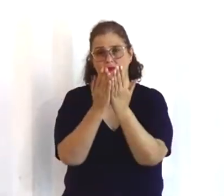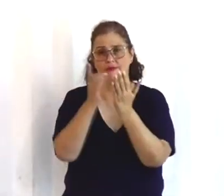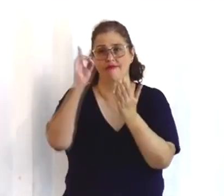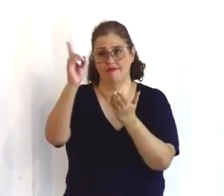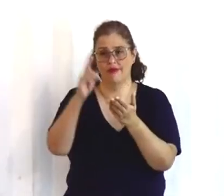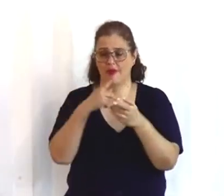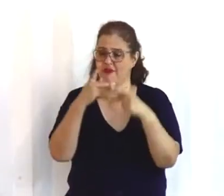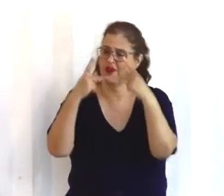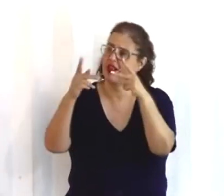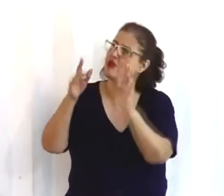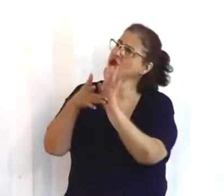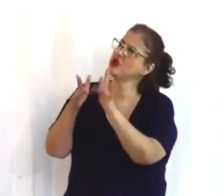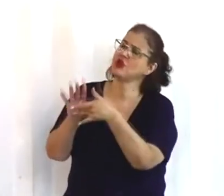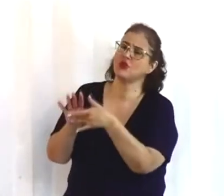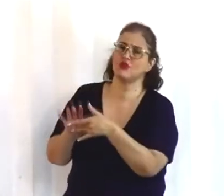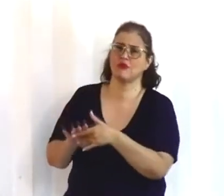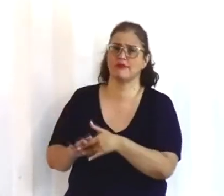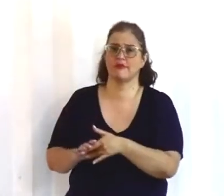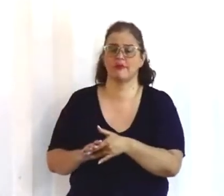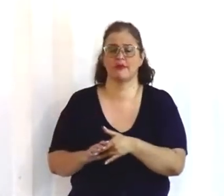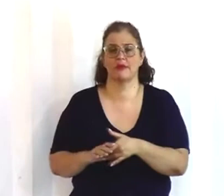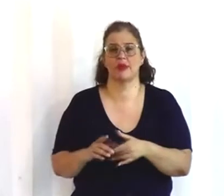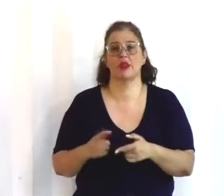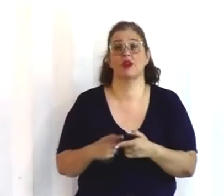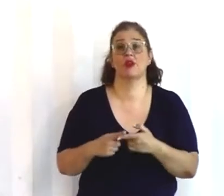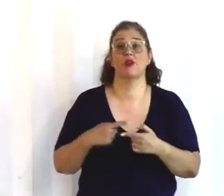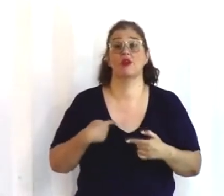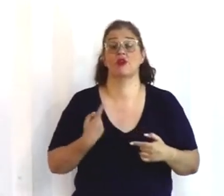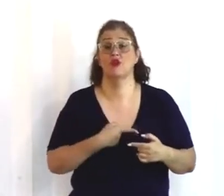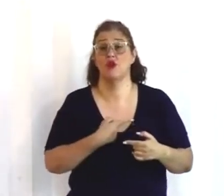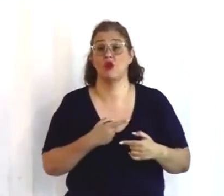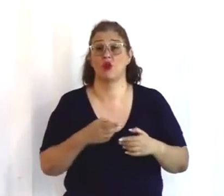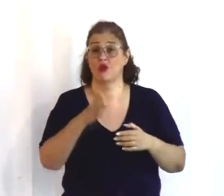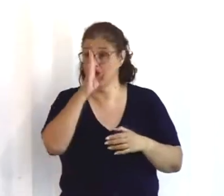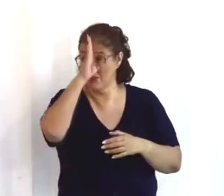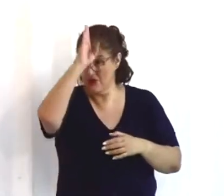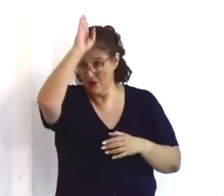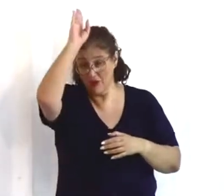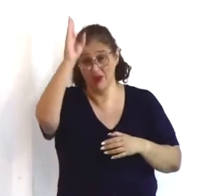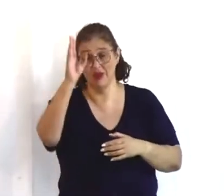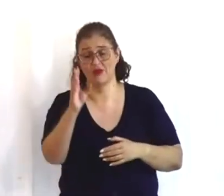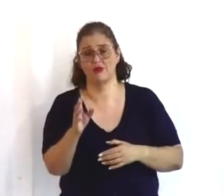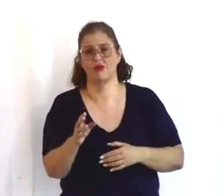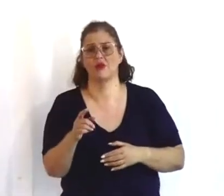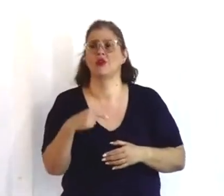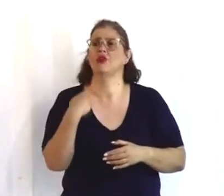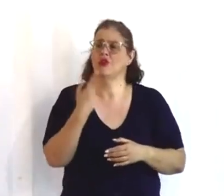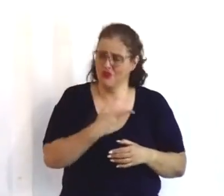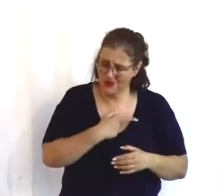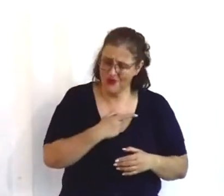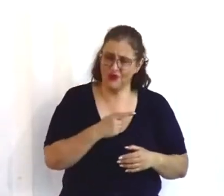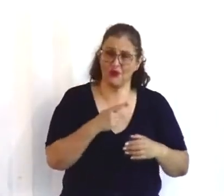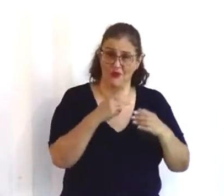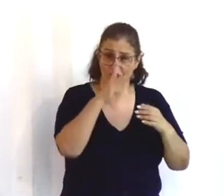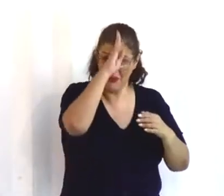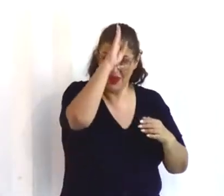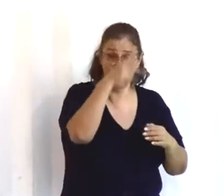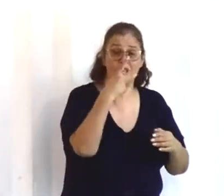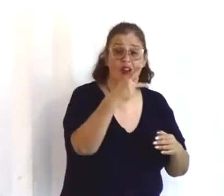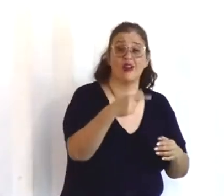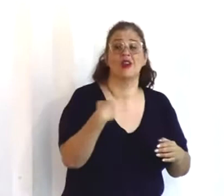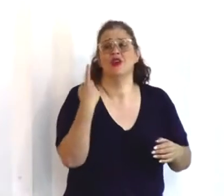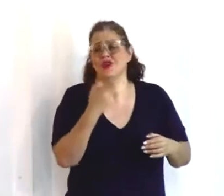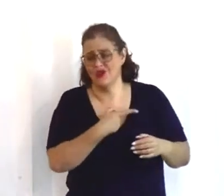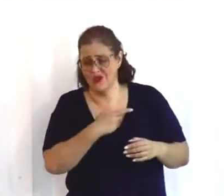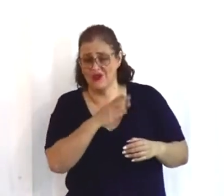vida, como foi lido também em Romanos capítulo 8, somos entregues à morte o dia todo. Fomos considerados